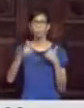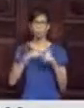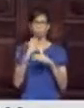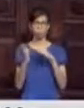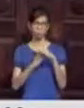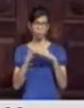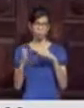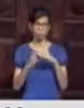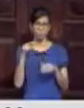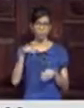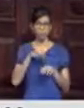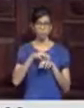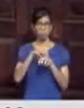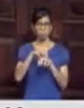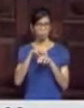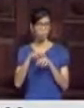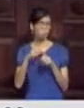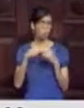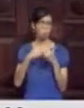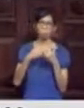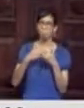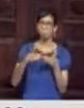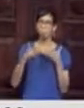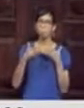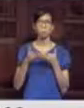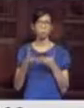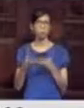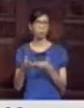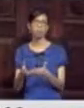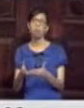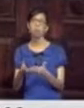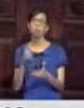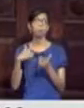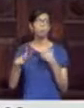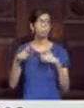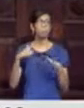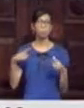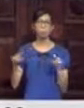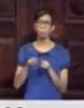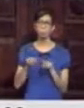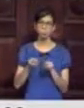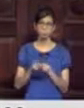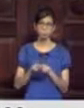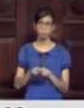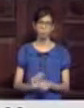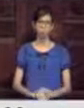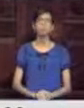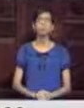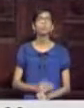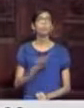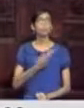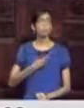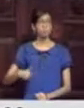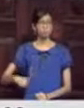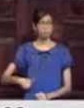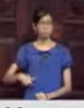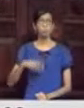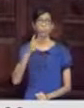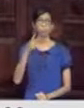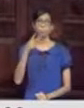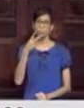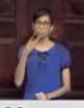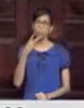Janeiro. Fosse de ônibus, fosse de barca, fosse dos outros serviços de transporte. O governo disse